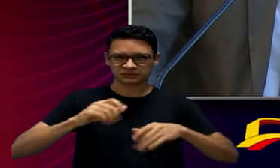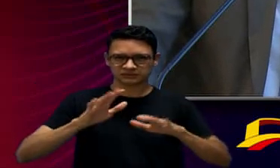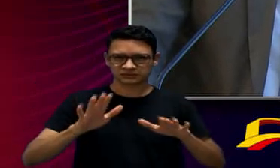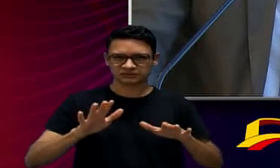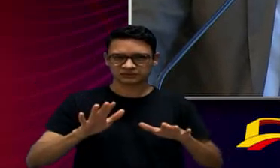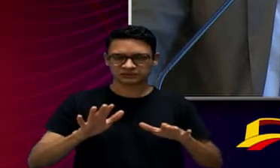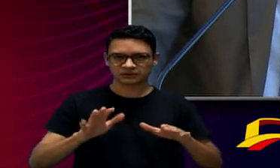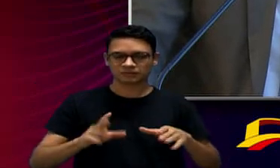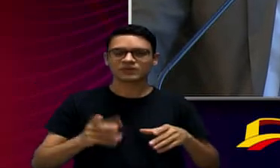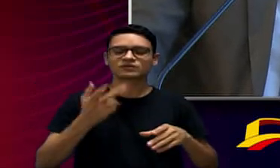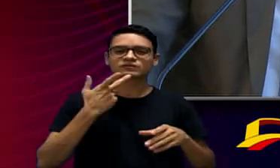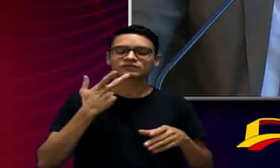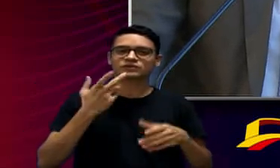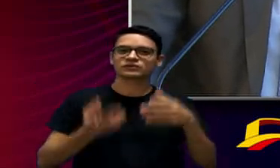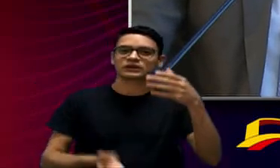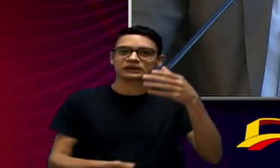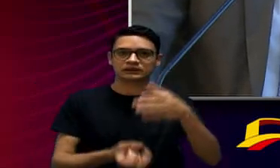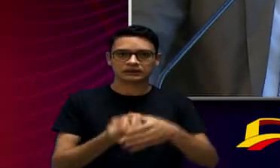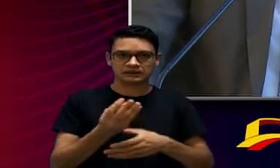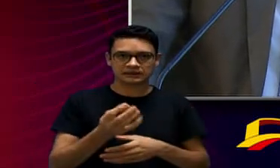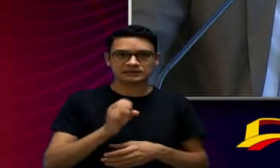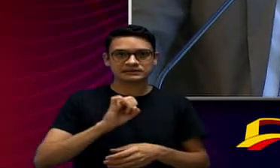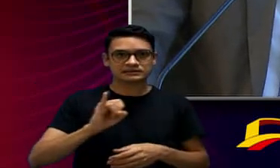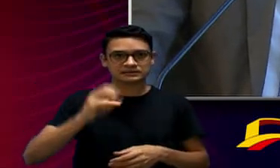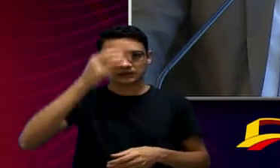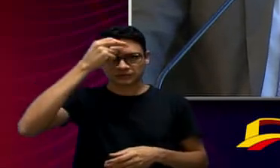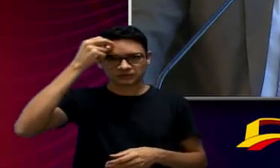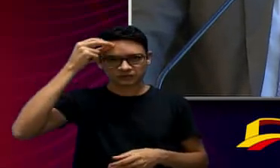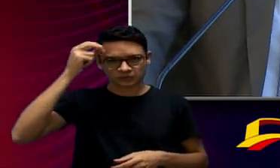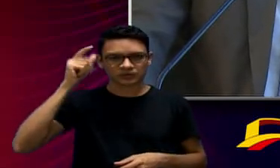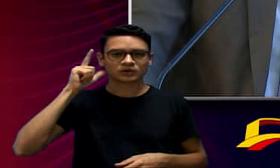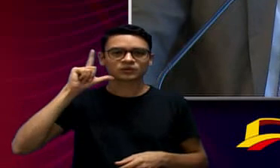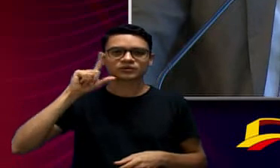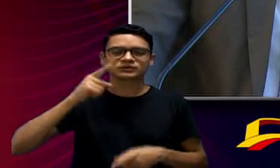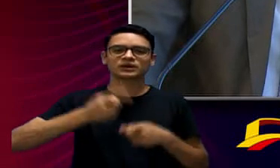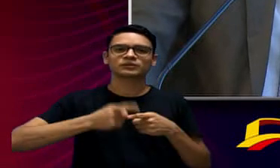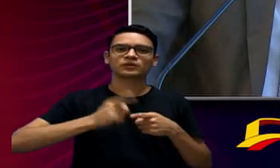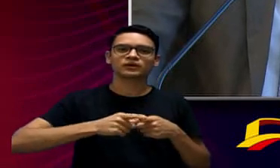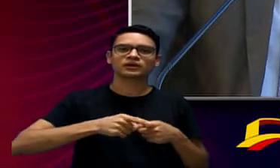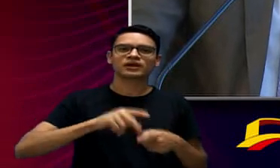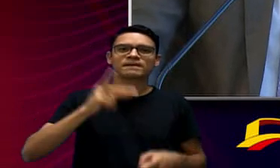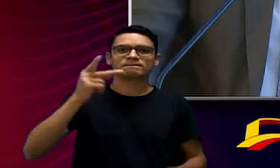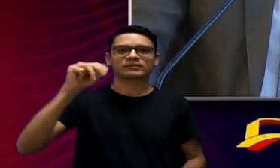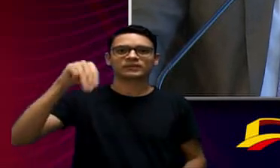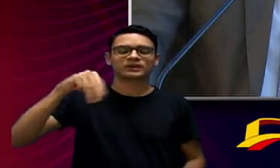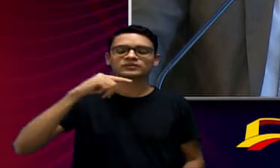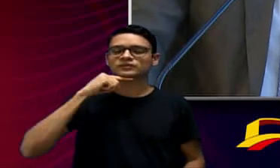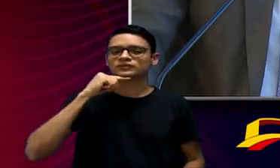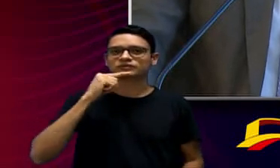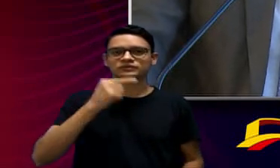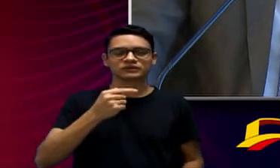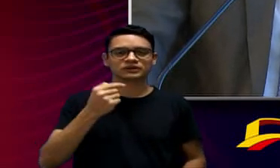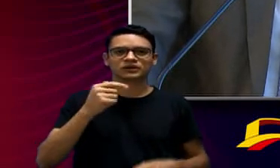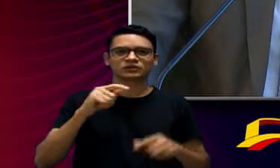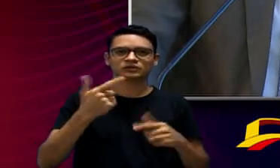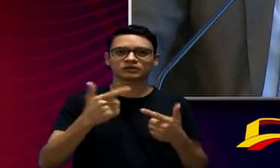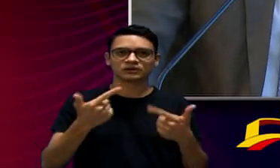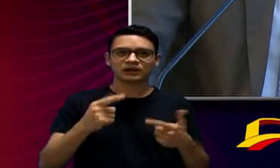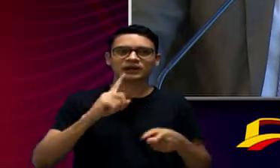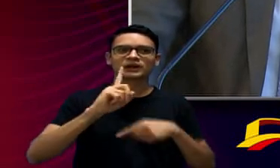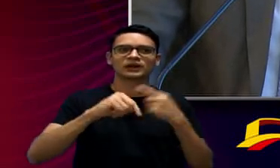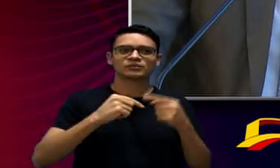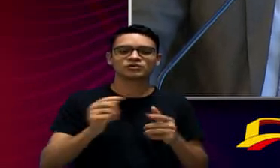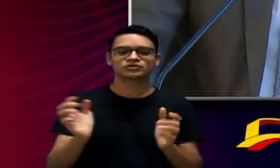criação das guardas municipais foi uma saída que as prefeituras arrumaram pela ausência da Polícia Militar. Foi criado mais... Daqui a pouco se cria uma